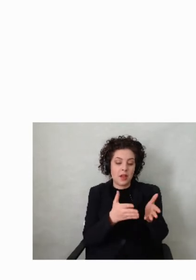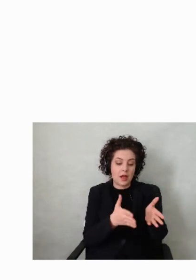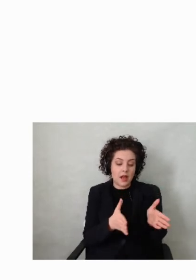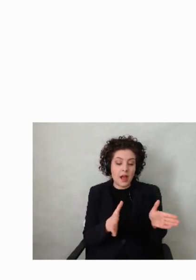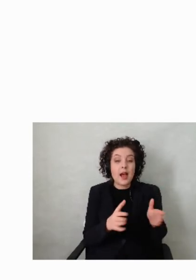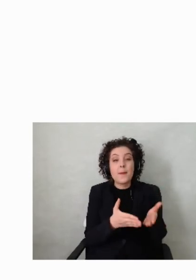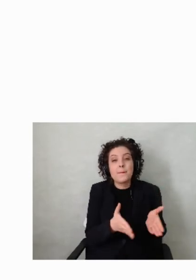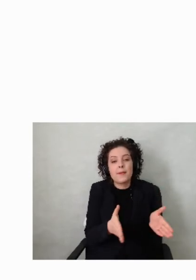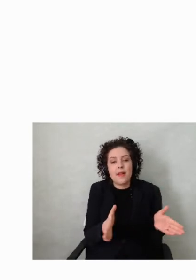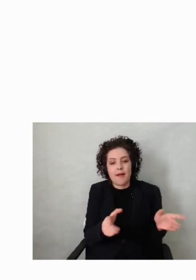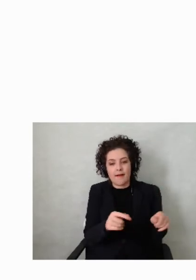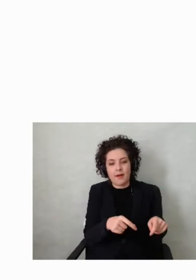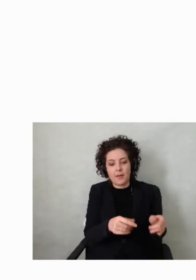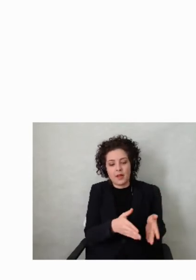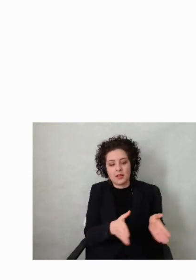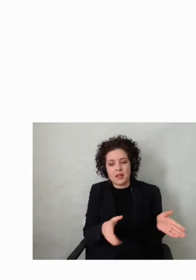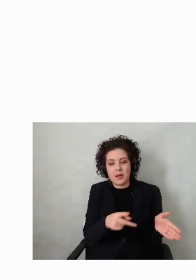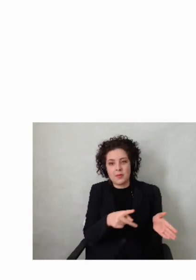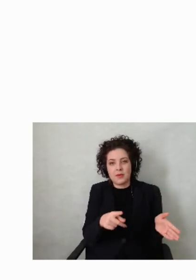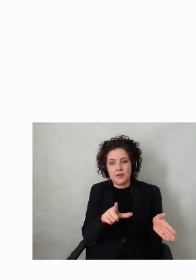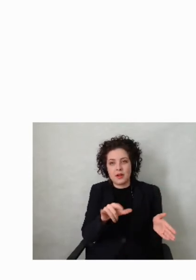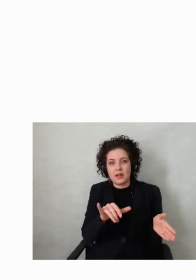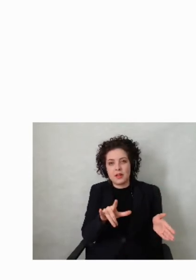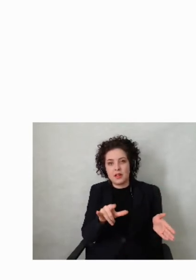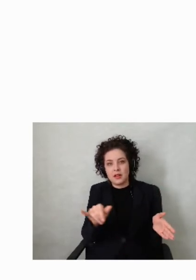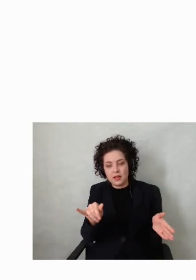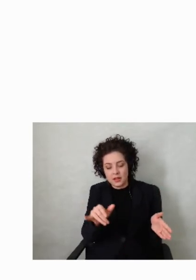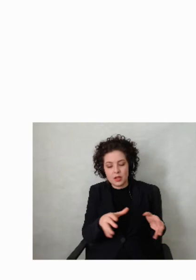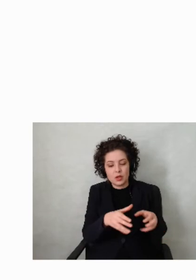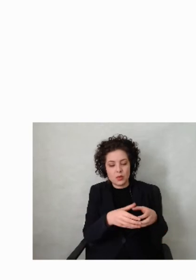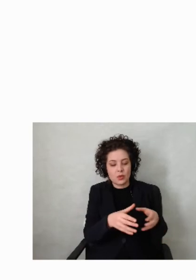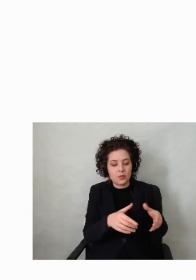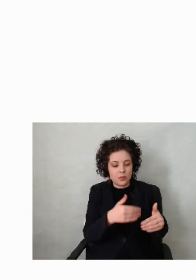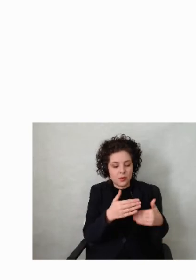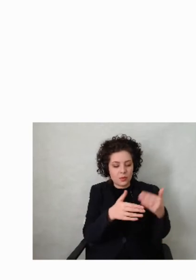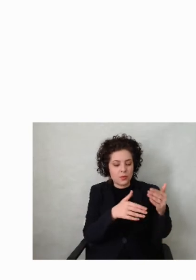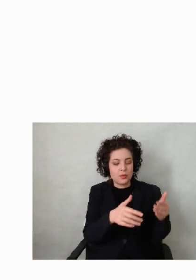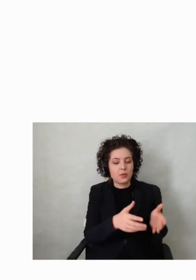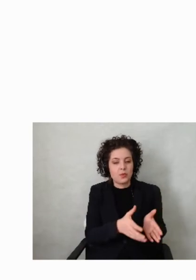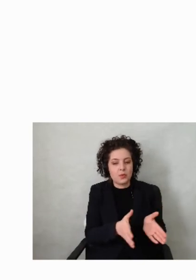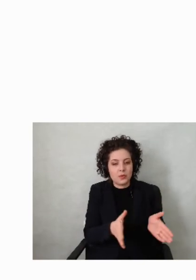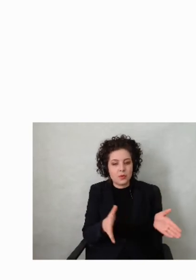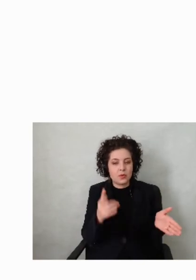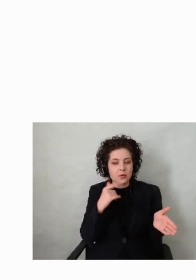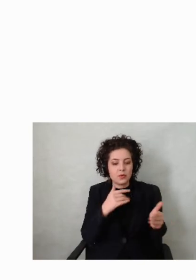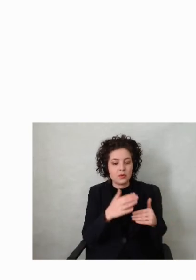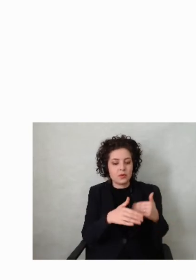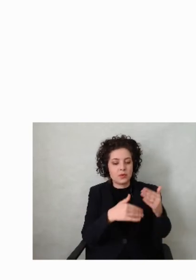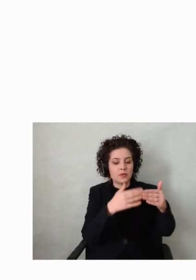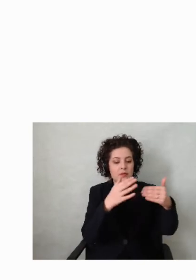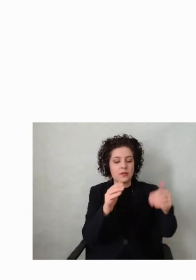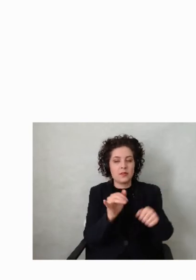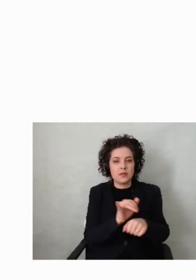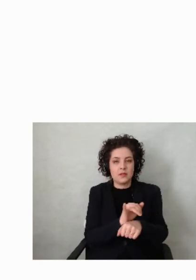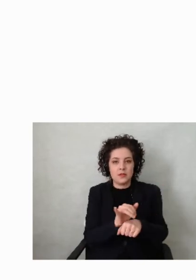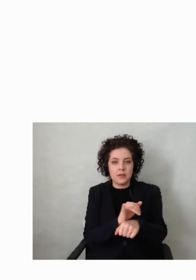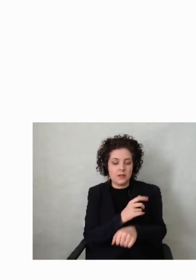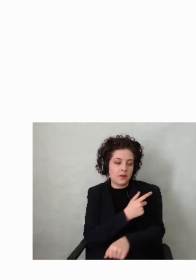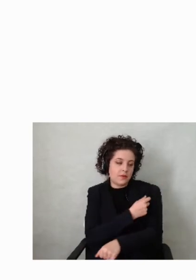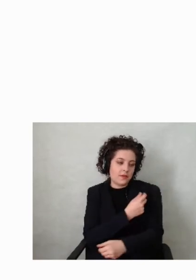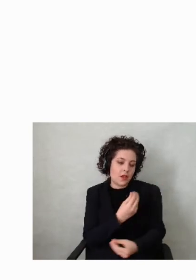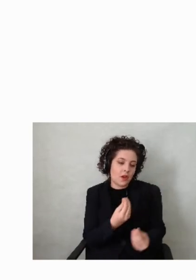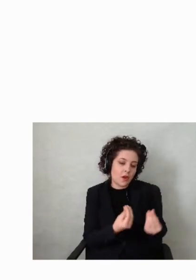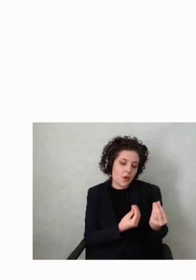da professora Lili e seu grupo para desenvolver estratégias de vacina, e aqui é